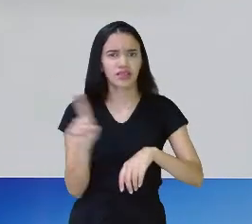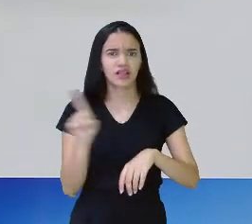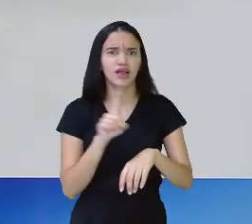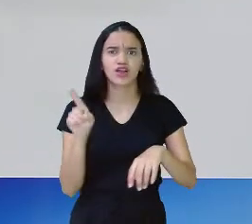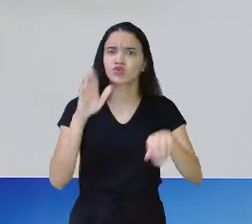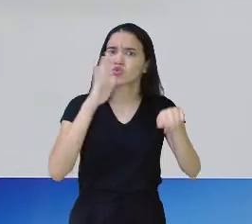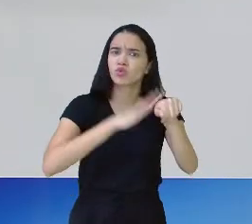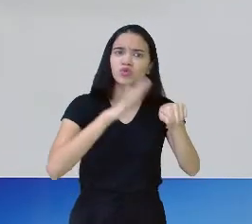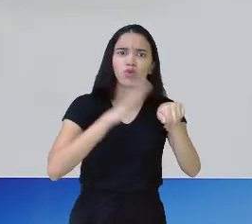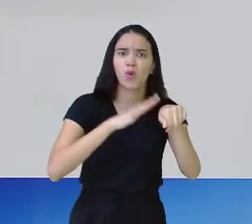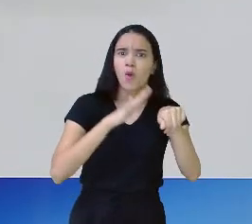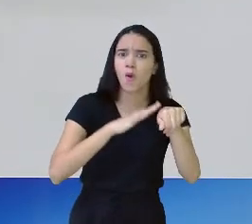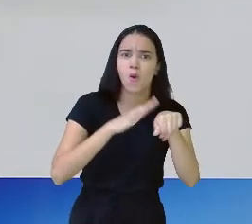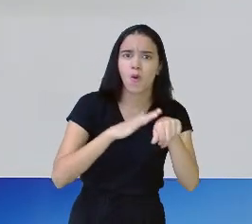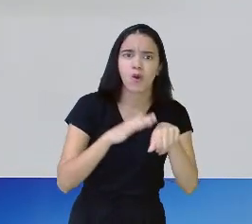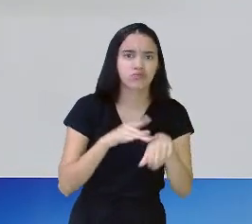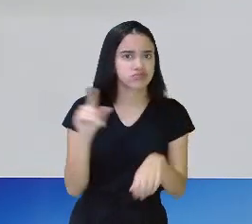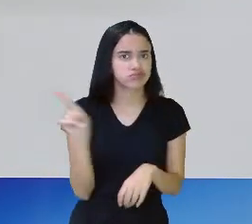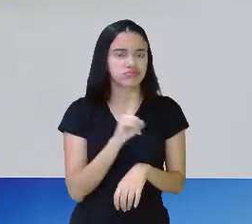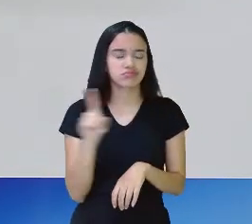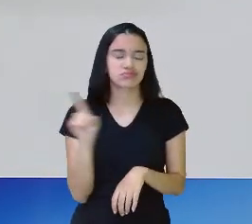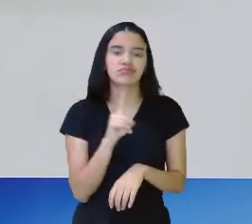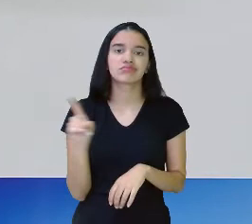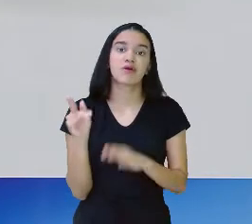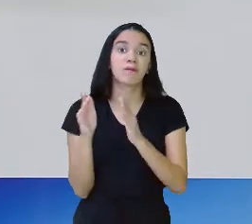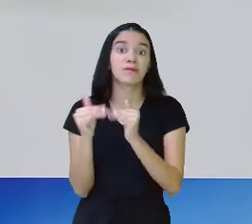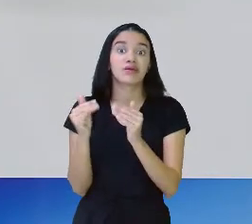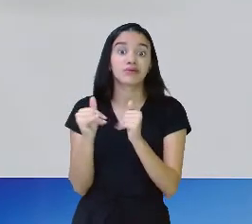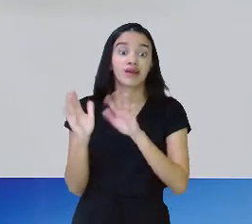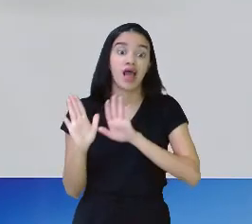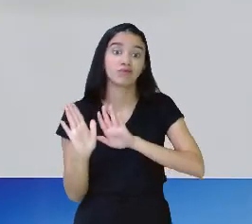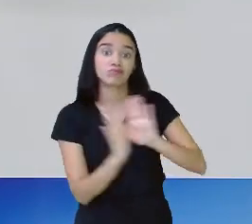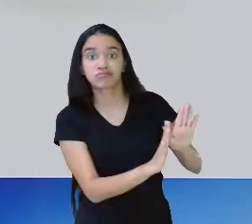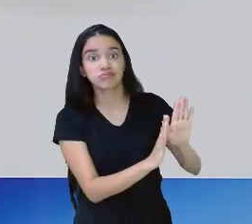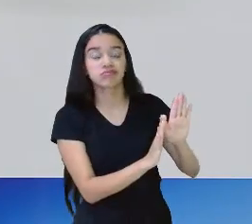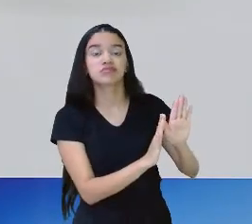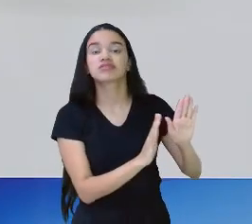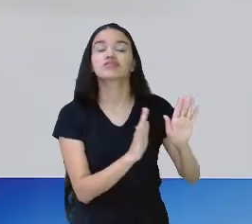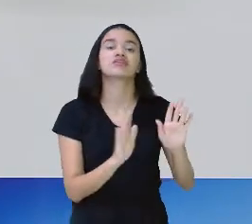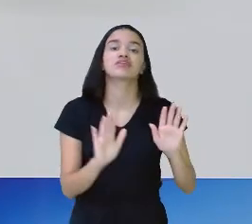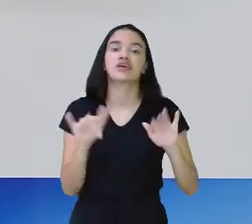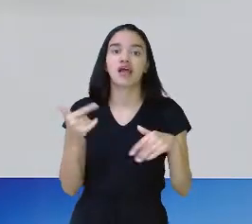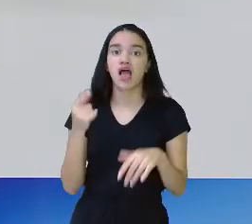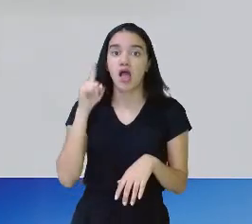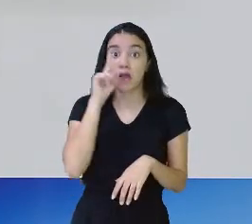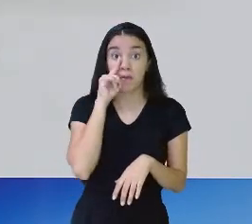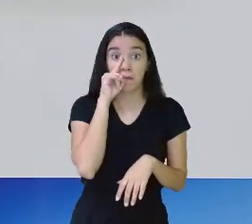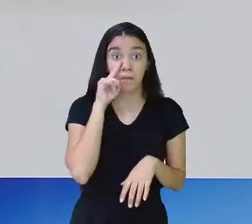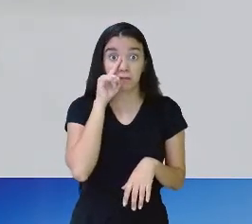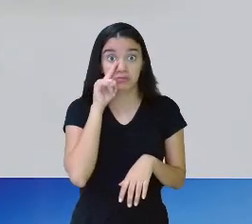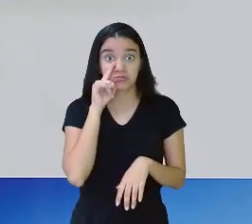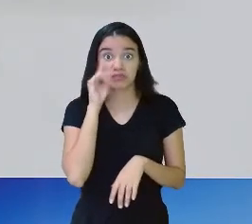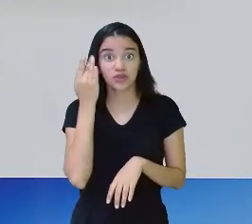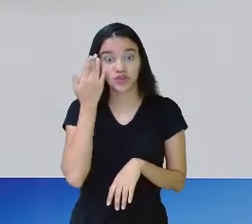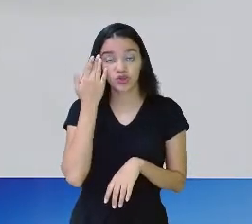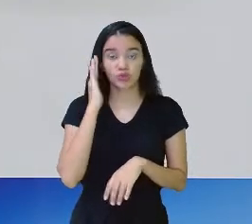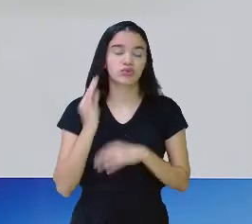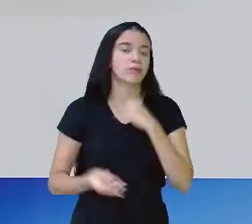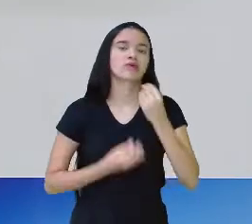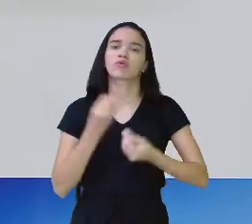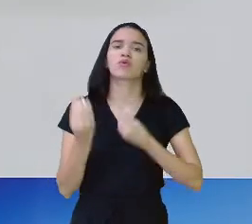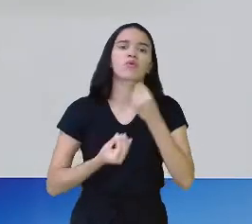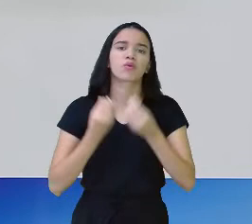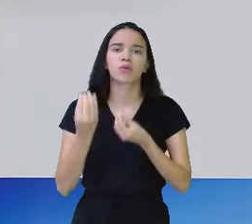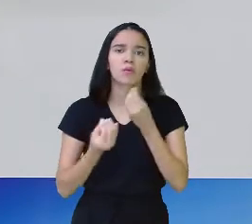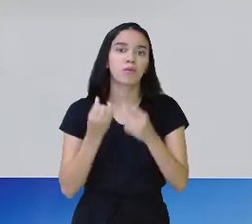toca, chama alguém e pede para tirar, né? Porque a gente está vendo que ele é letal e como não sabemos exatamente como a